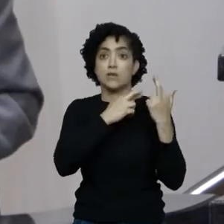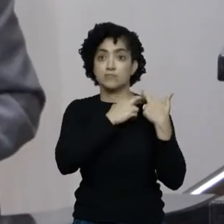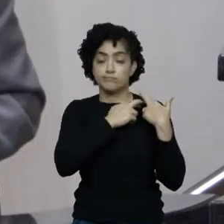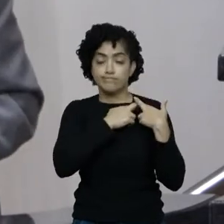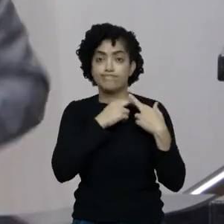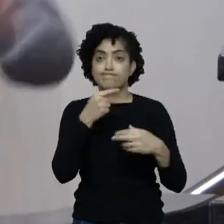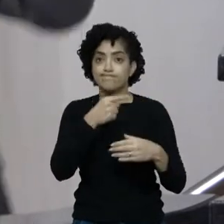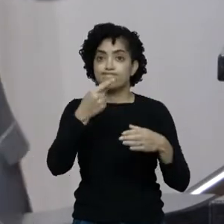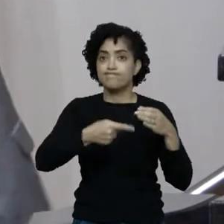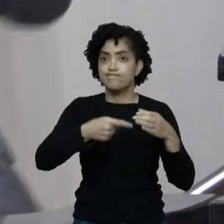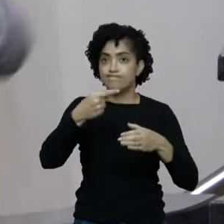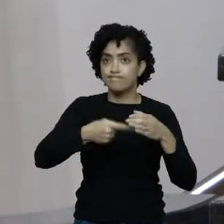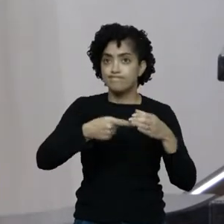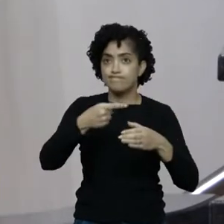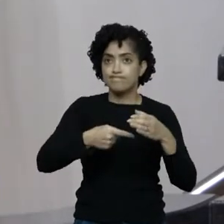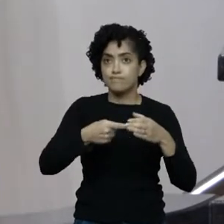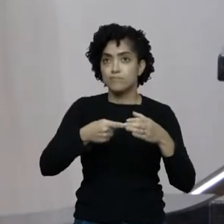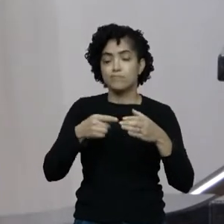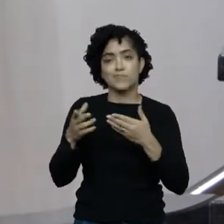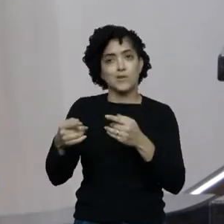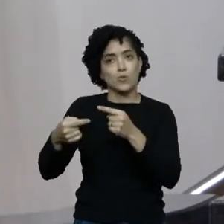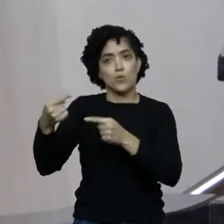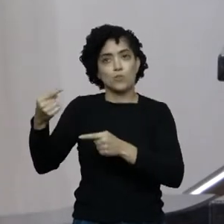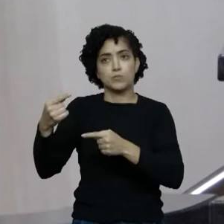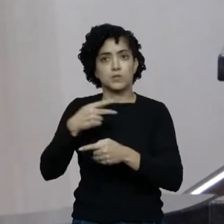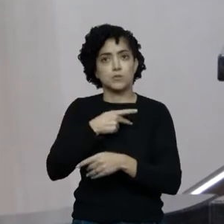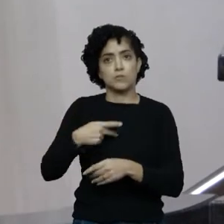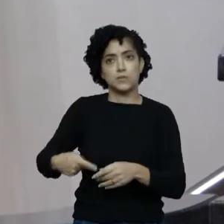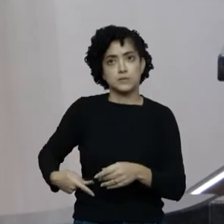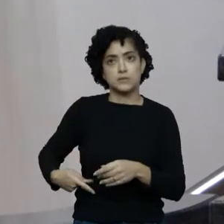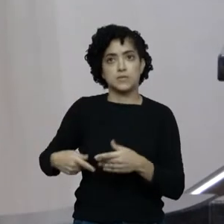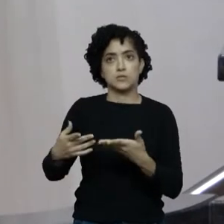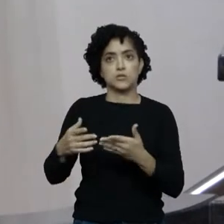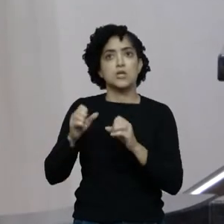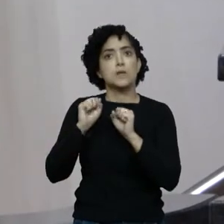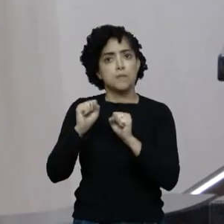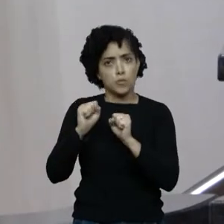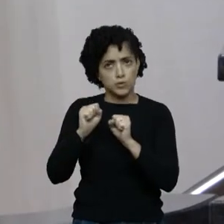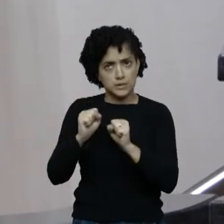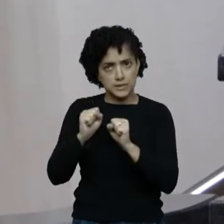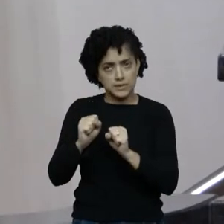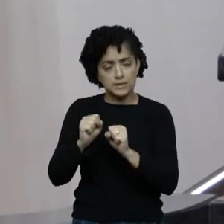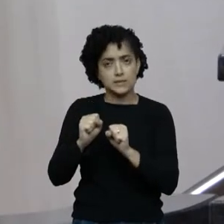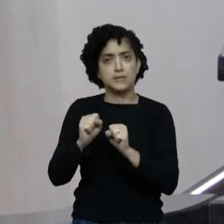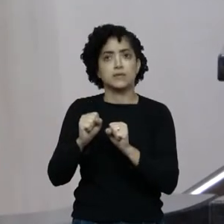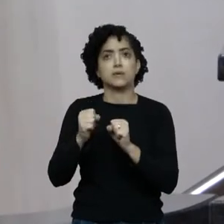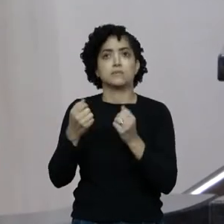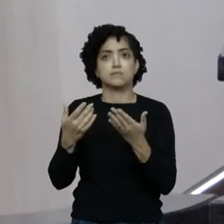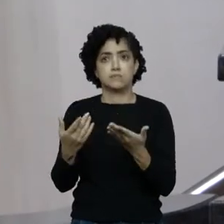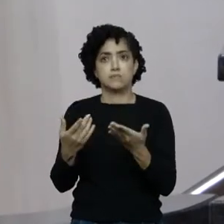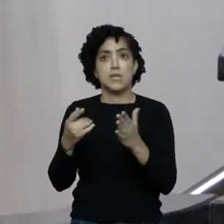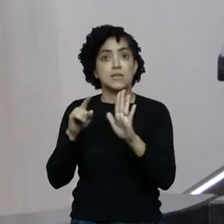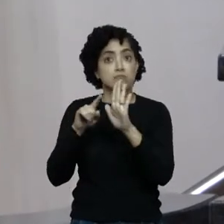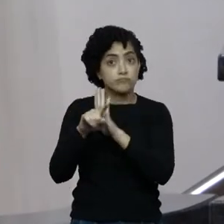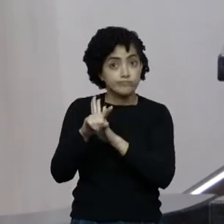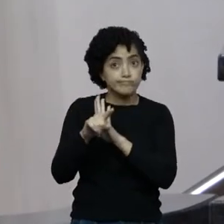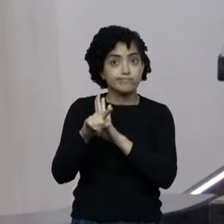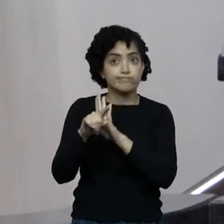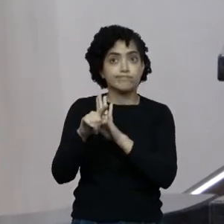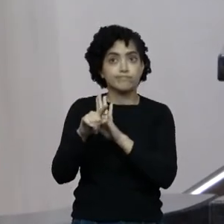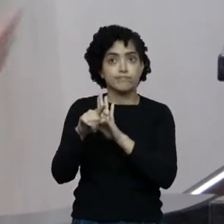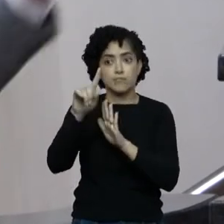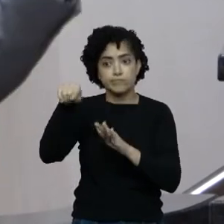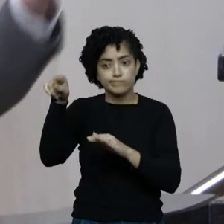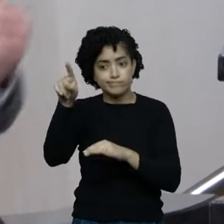permanentes esta casa não é do presidente e ele poderia sem ter resultado a menina do céu essa